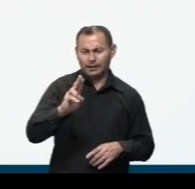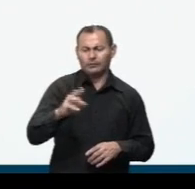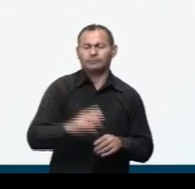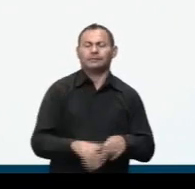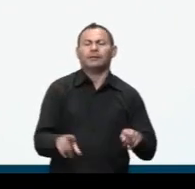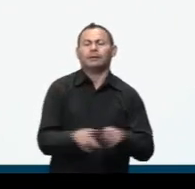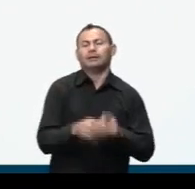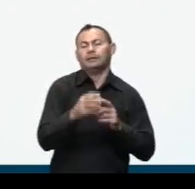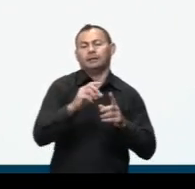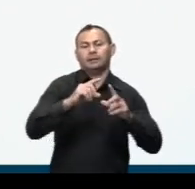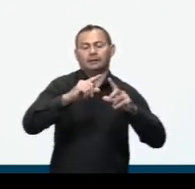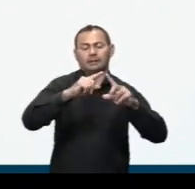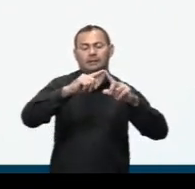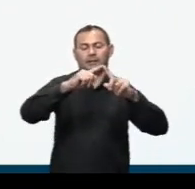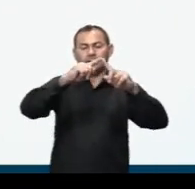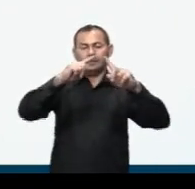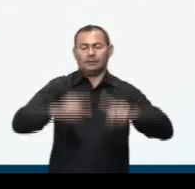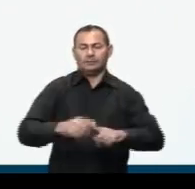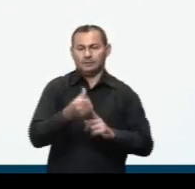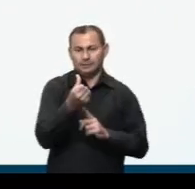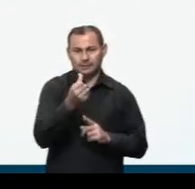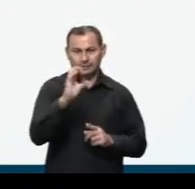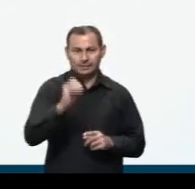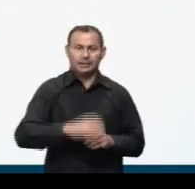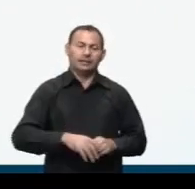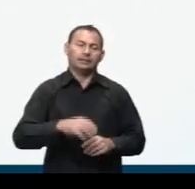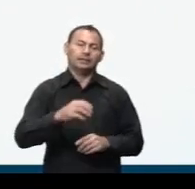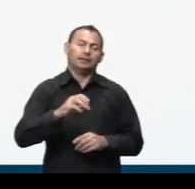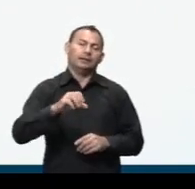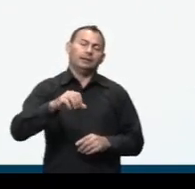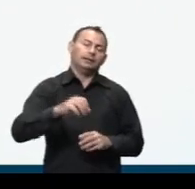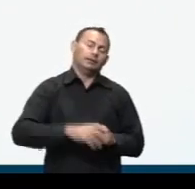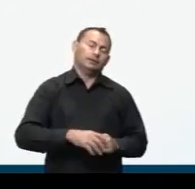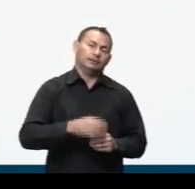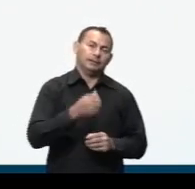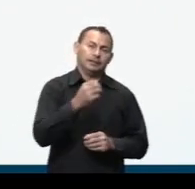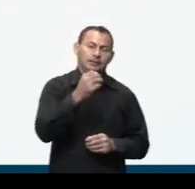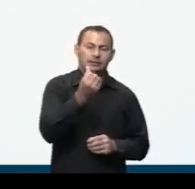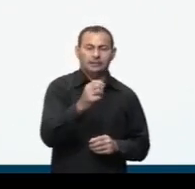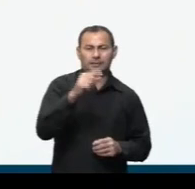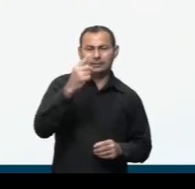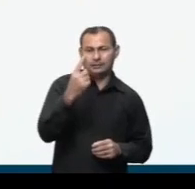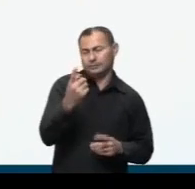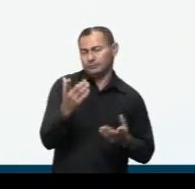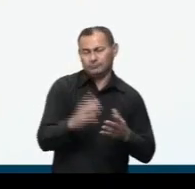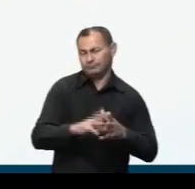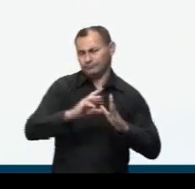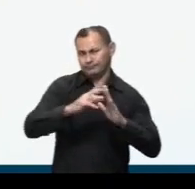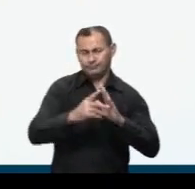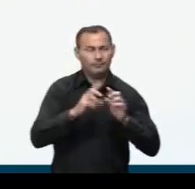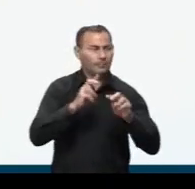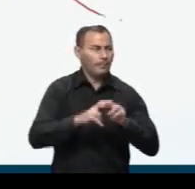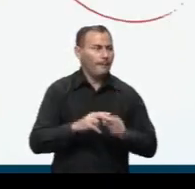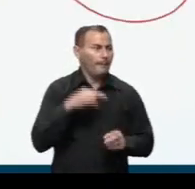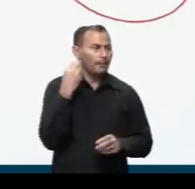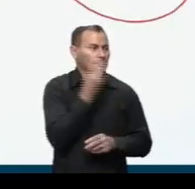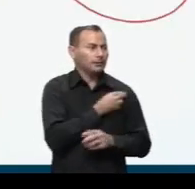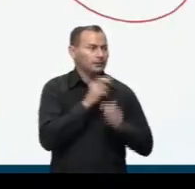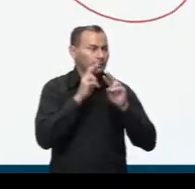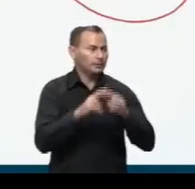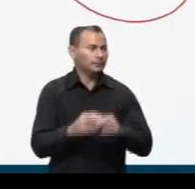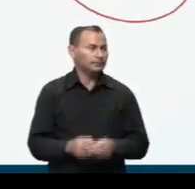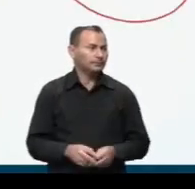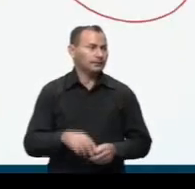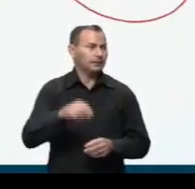triângulo 60, 81. Ou outras proporções que você pode encontrar também. Então, isso daqui é o nosso esquadro.